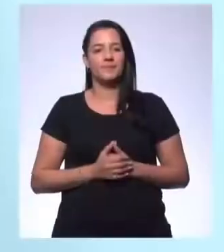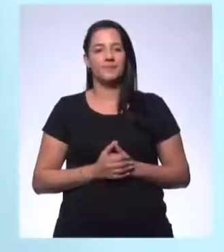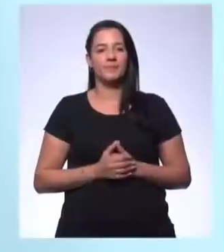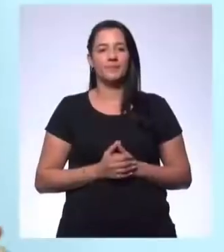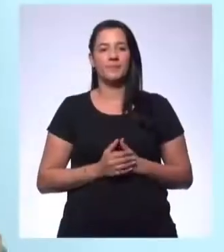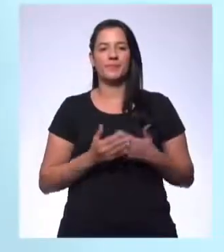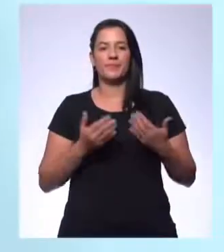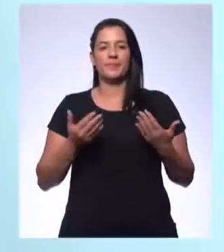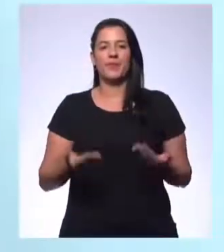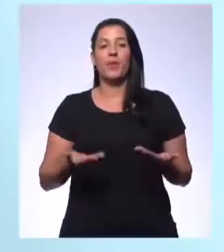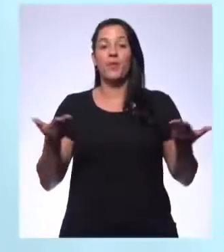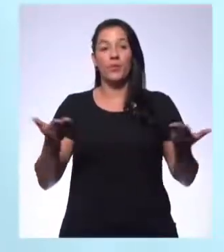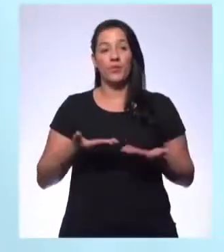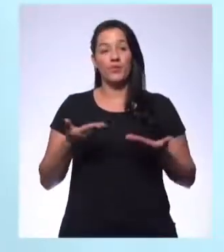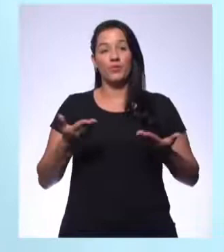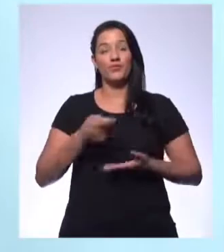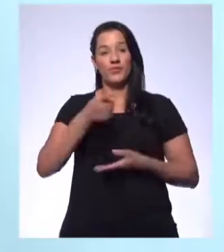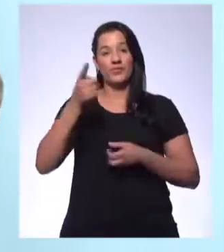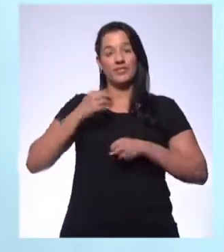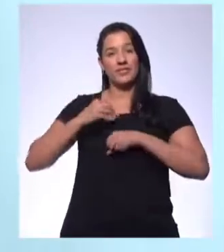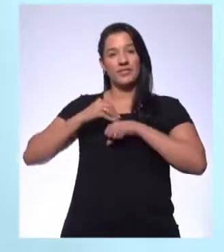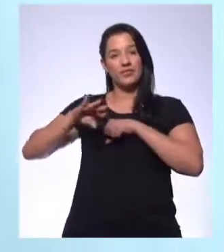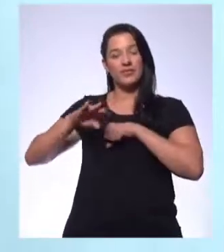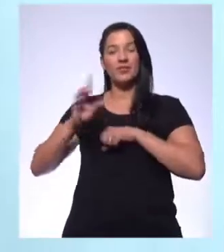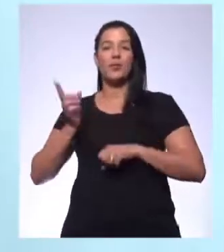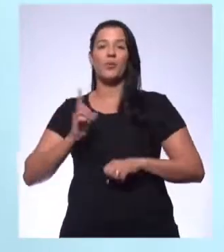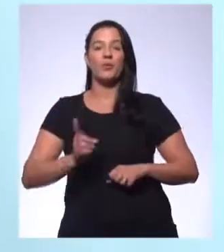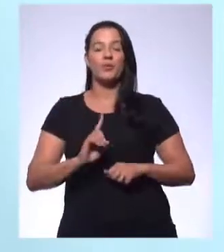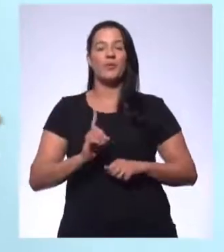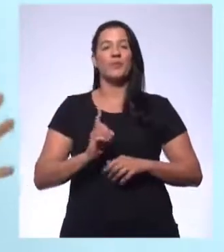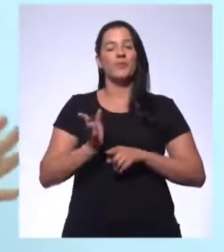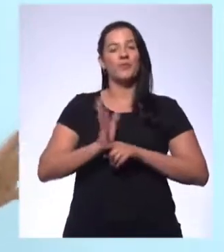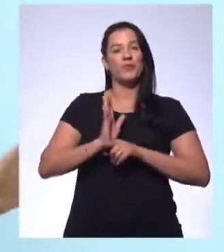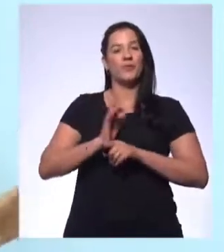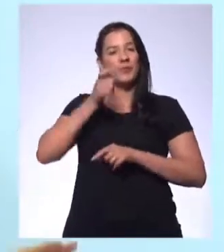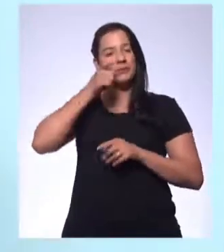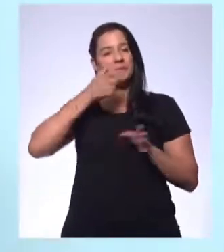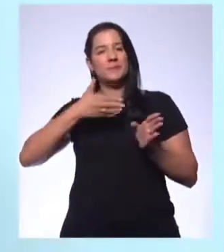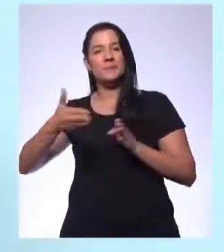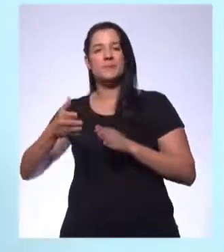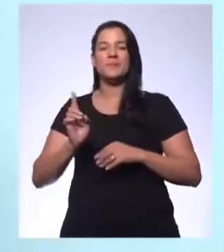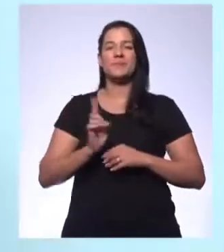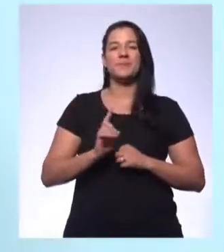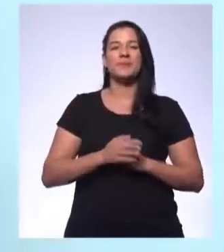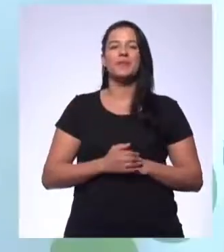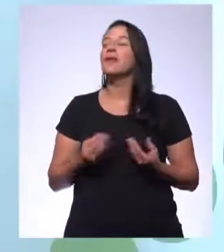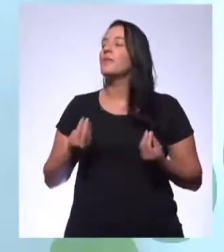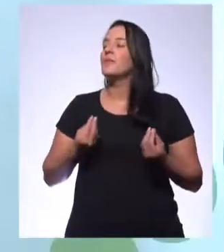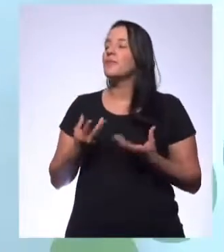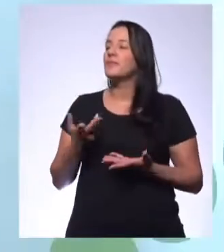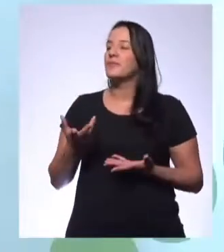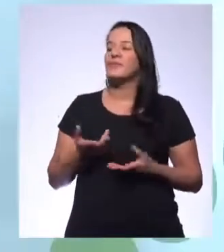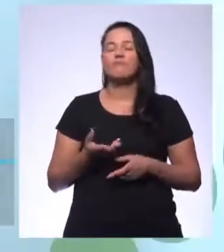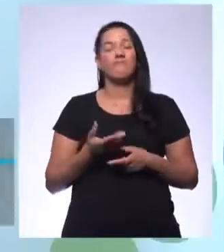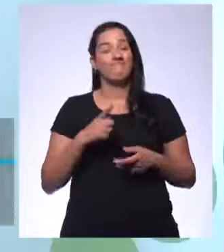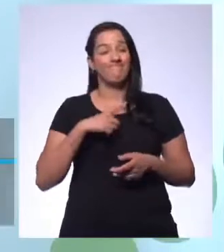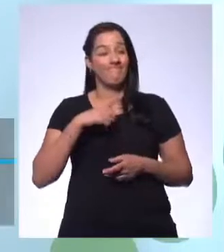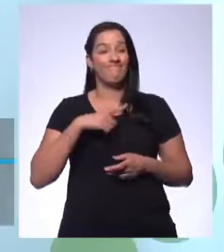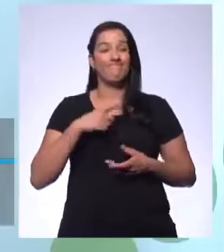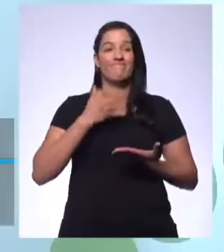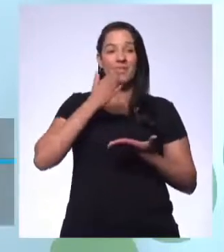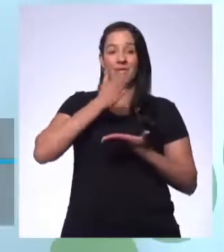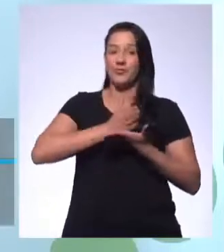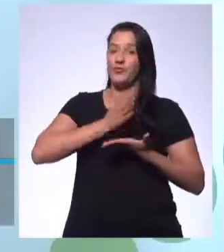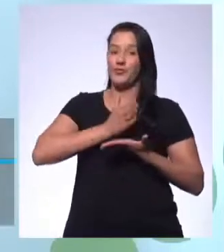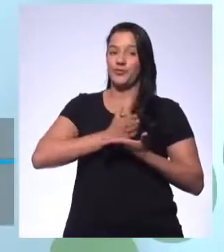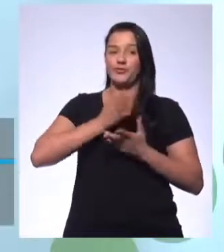Vamos aí a indicação aí de vocês, se a gente assiste esse filme ou não. Como é que está aí, professor Mauro? Olha, está bem dividido, viu? Mas eu devo admitir